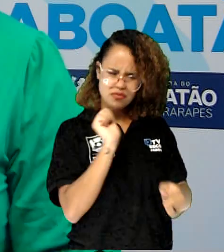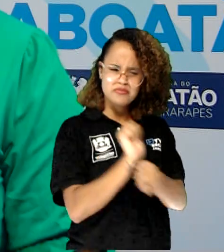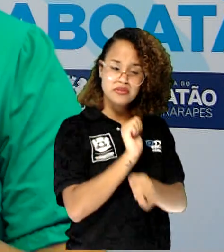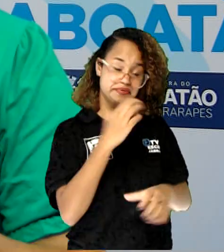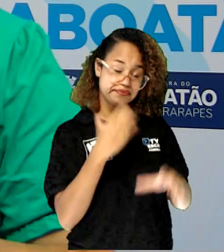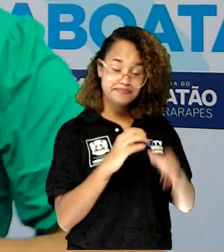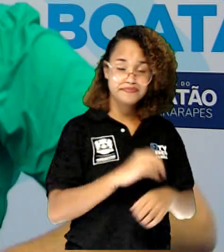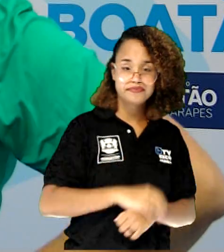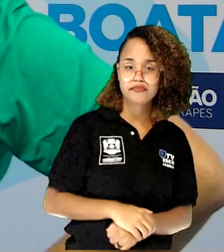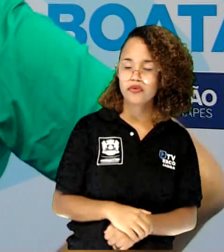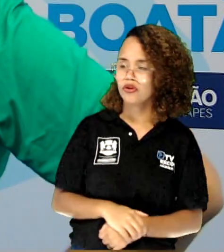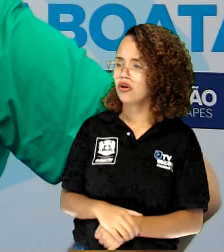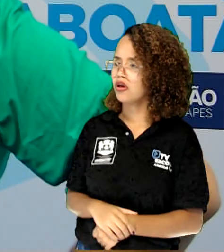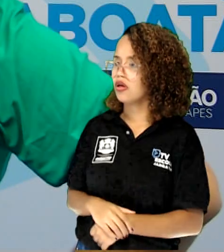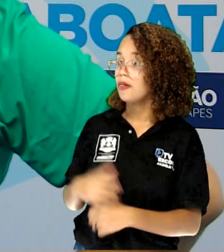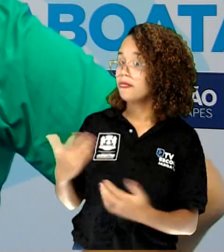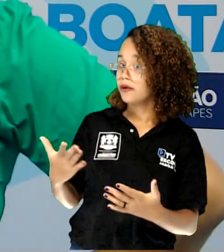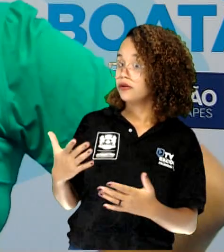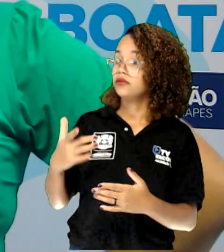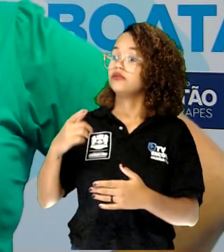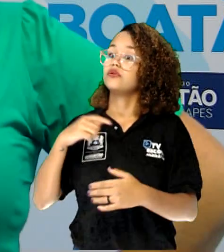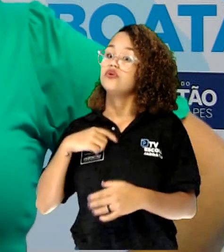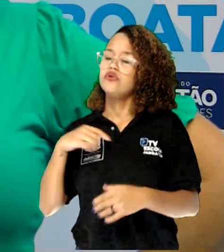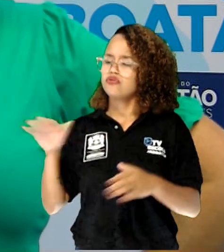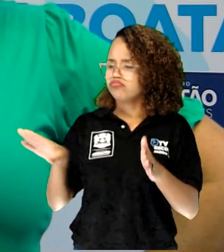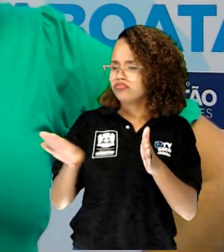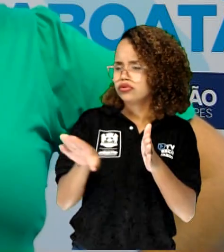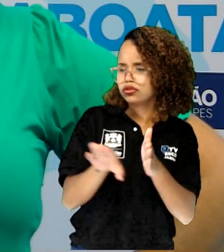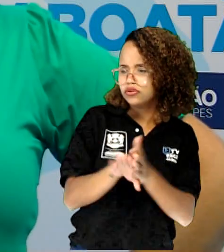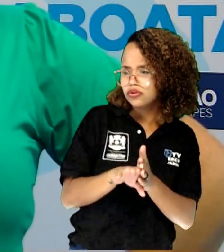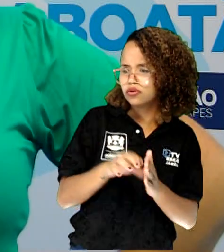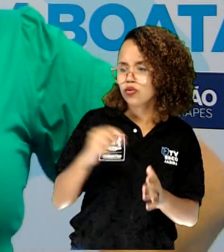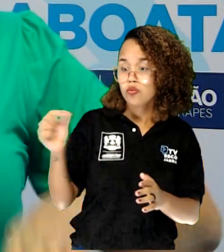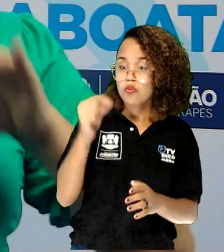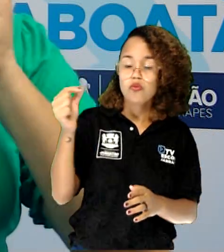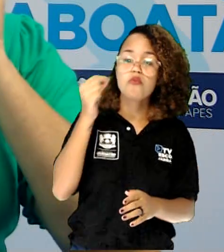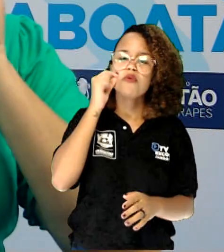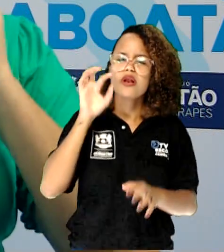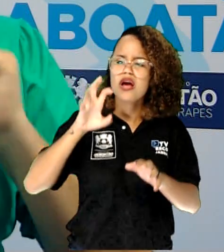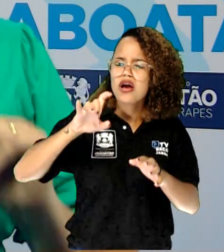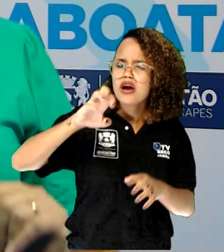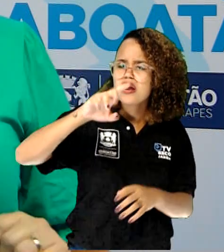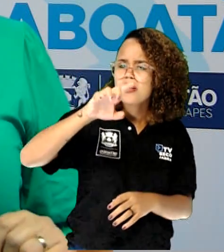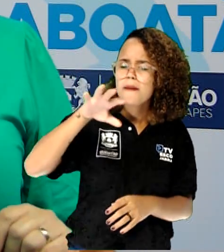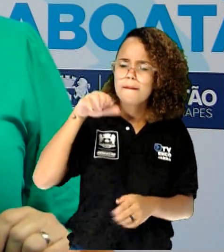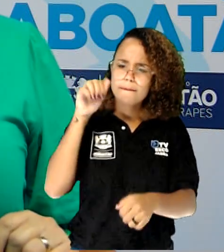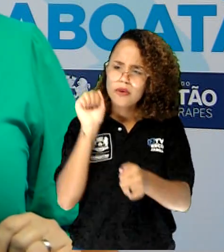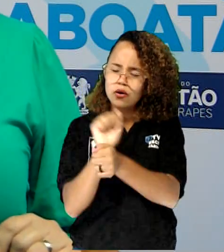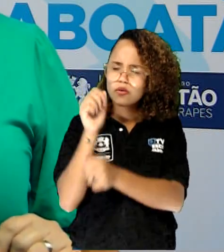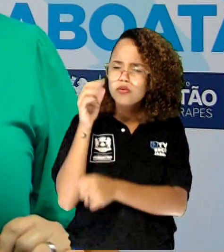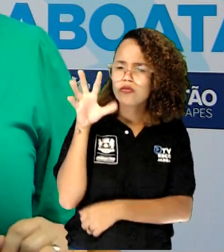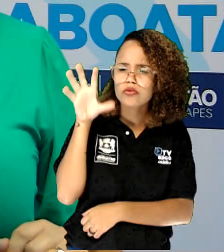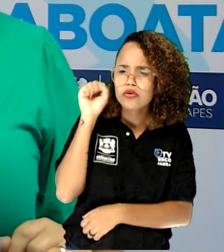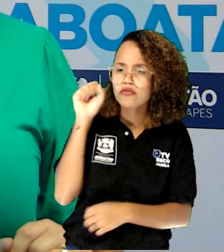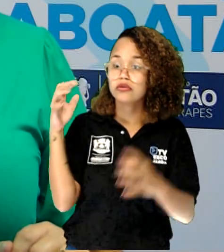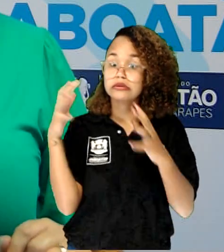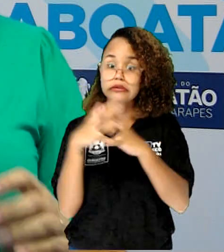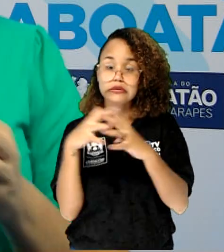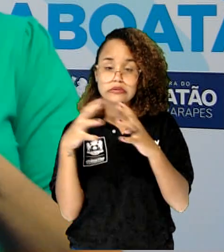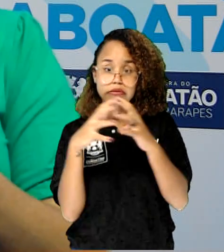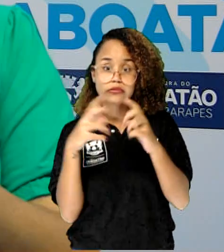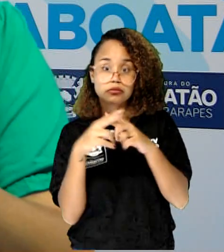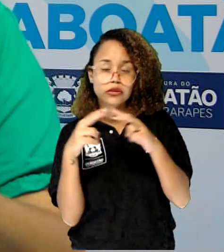cantar. Nisso ali foram chegando a abelha e a aranha. Pararam pra ouvir a briga, que era mesmo